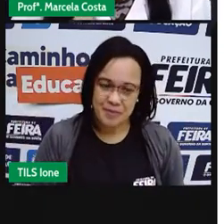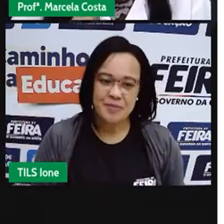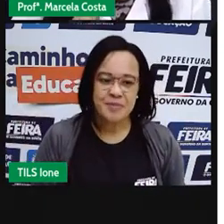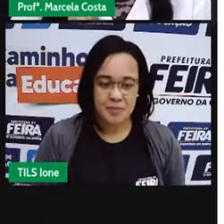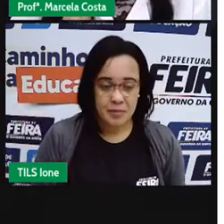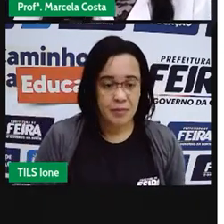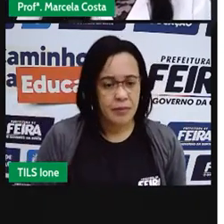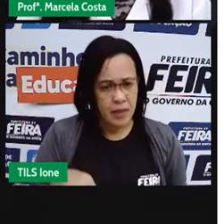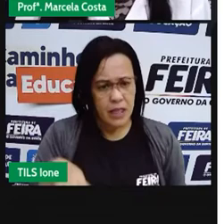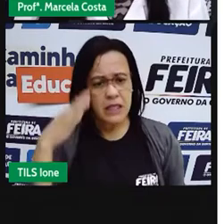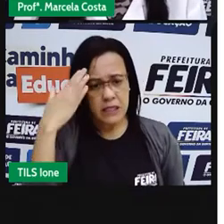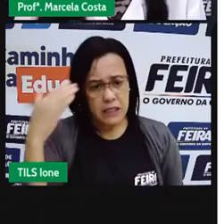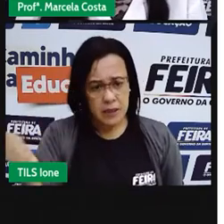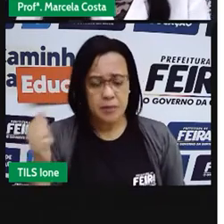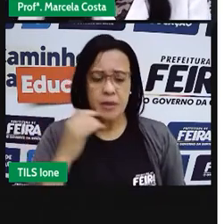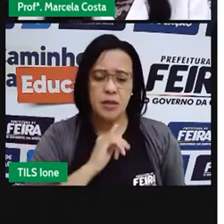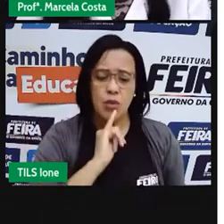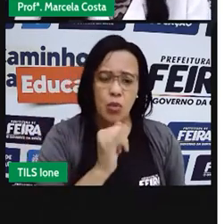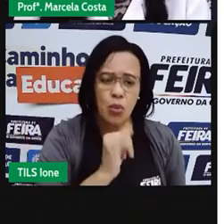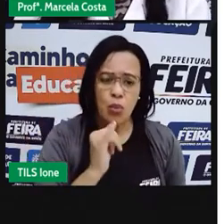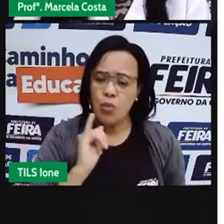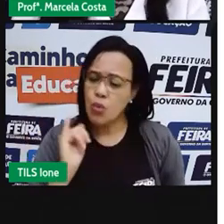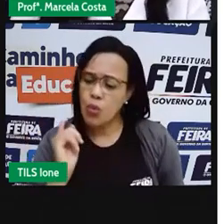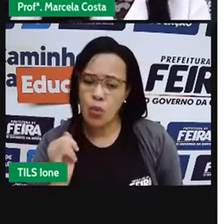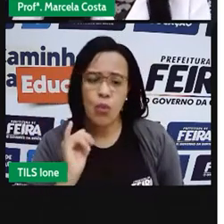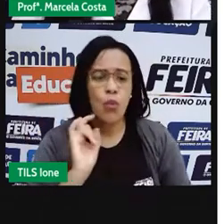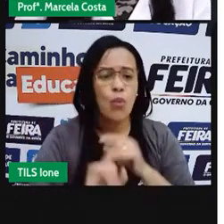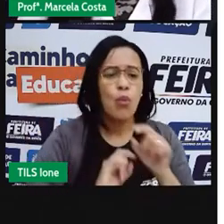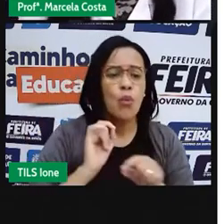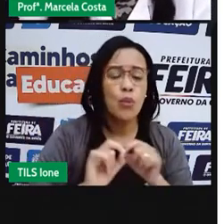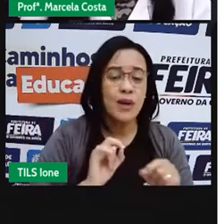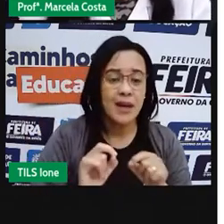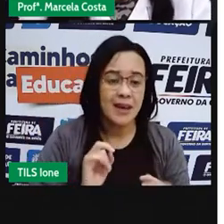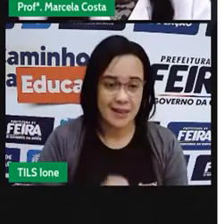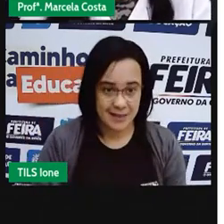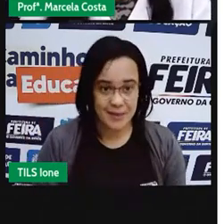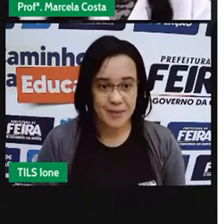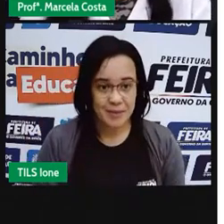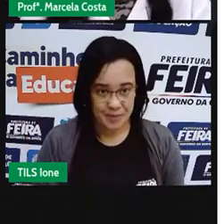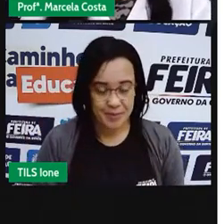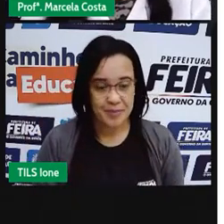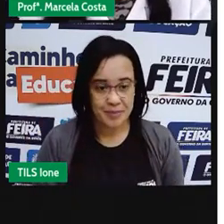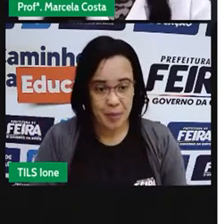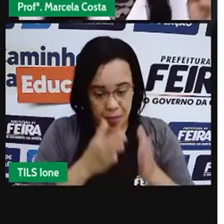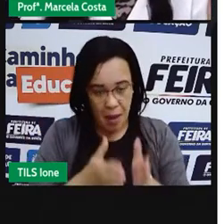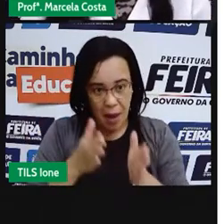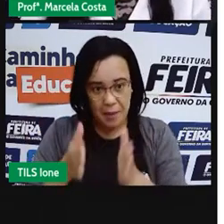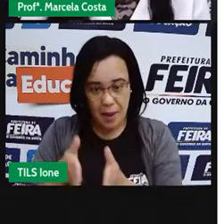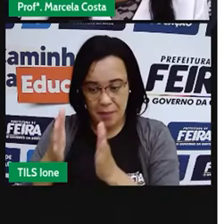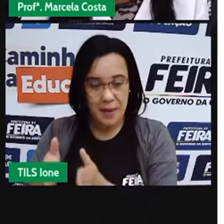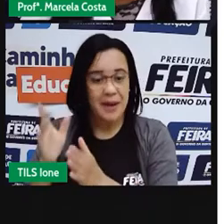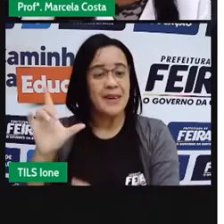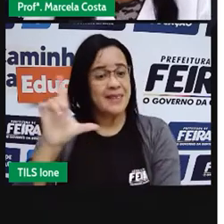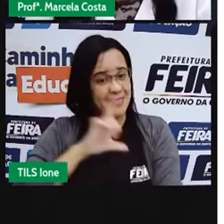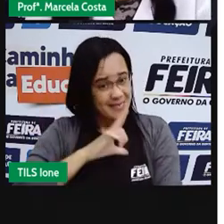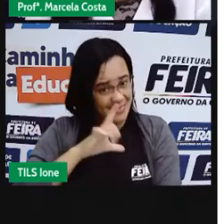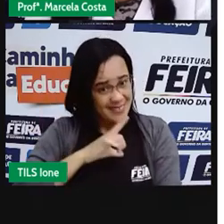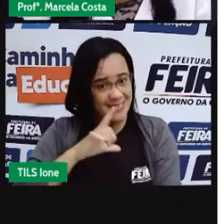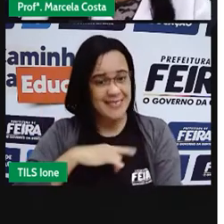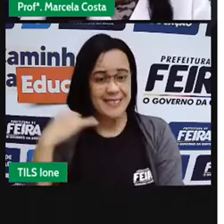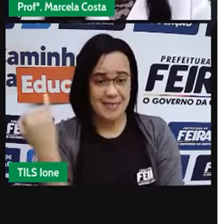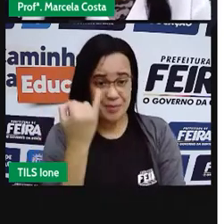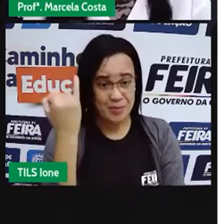Sabia que um conto, ele tem algumas partes que são muito importantes, como início,